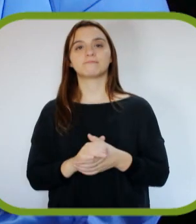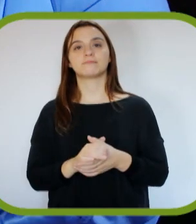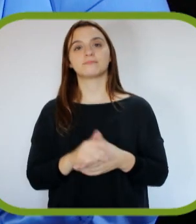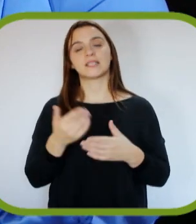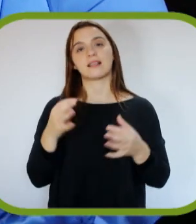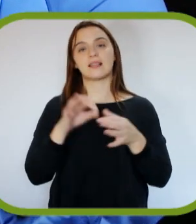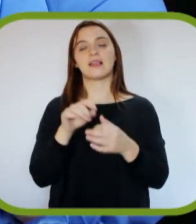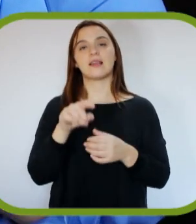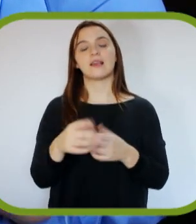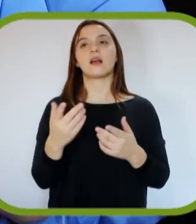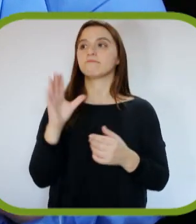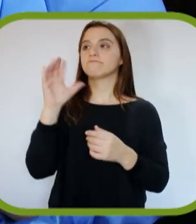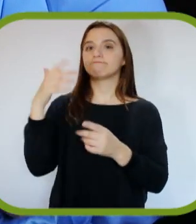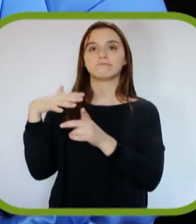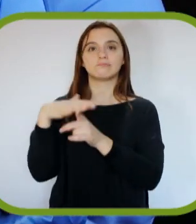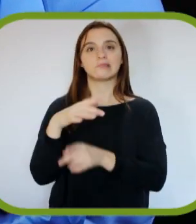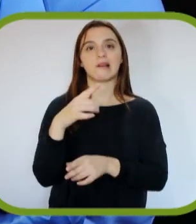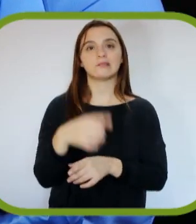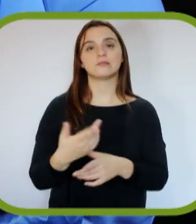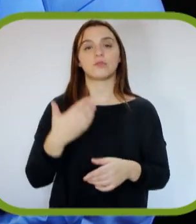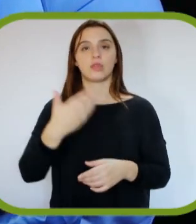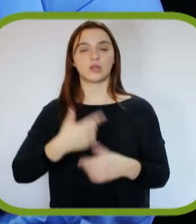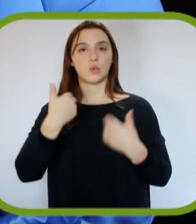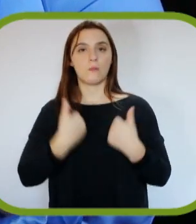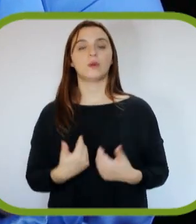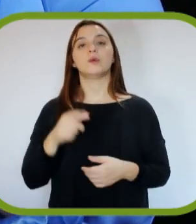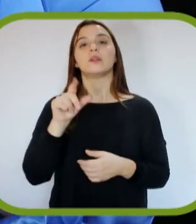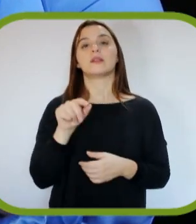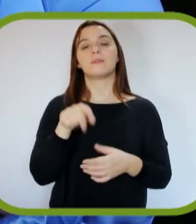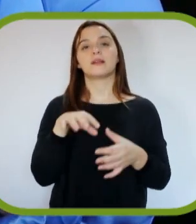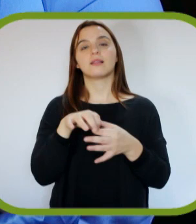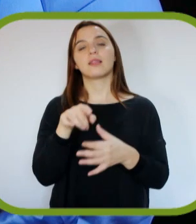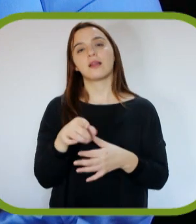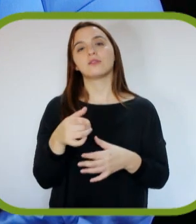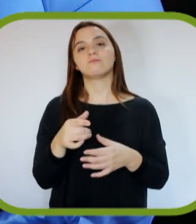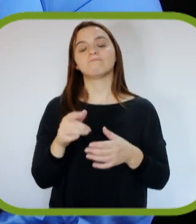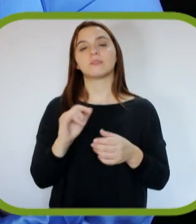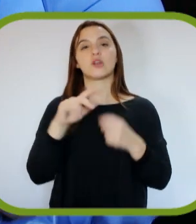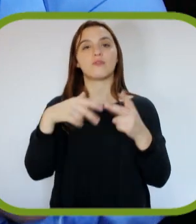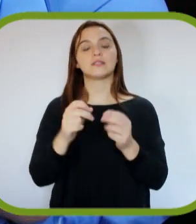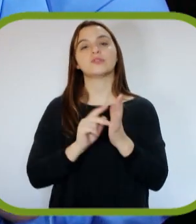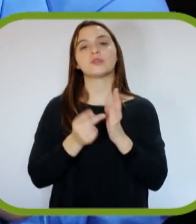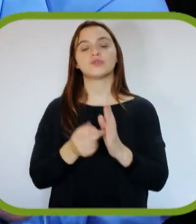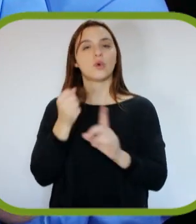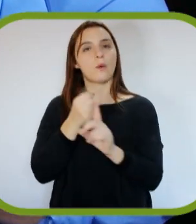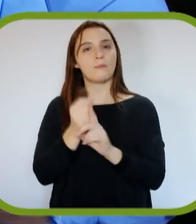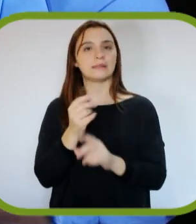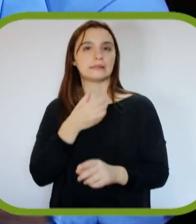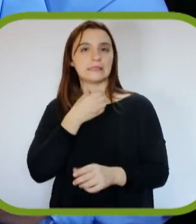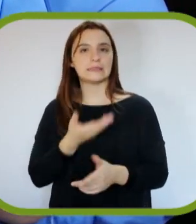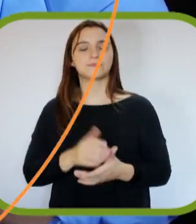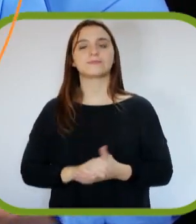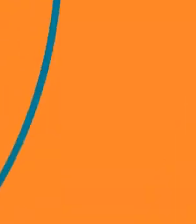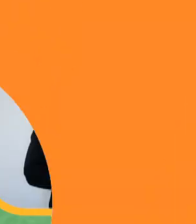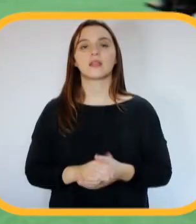mais Panorâmica, desta vez sobre o impacto das alterações climáticas nos direitos humanos e o papel da inovação e da tecnologia no combate a esta